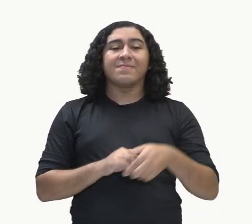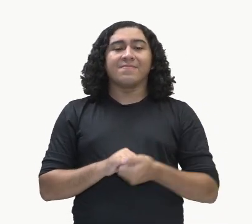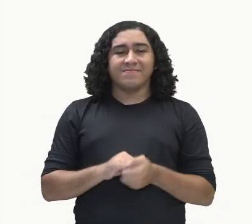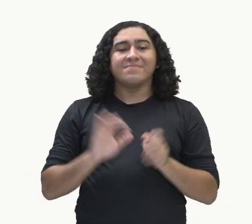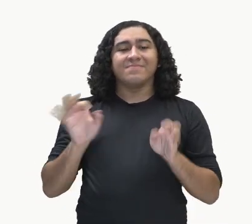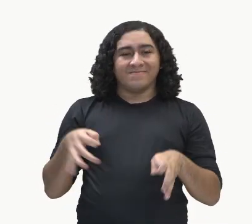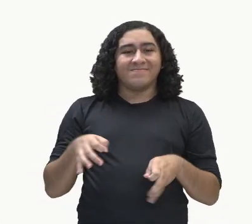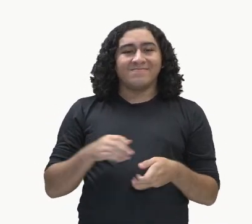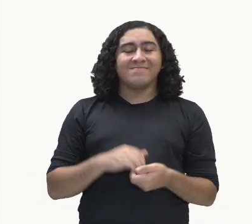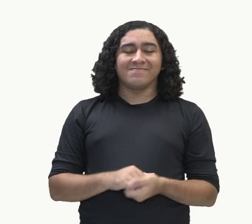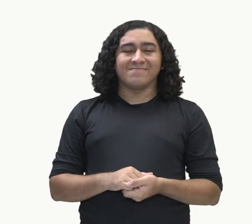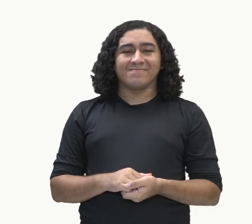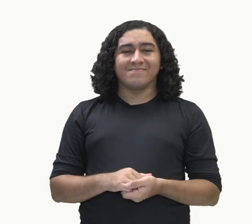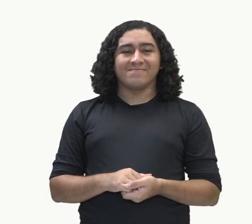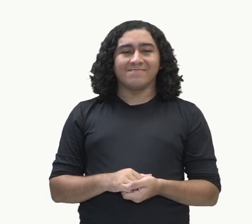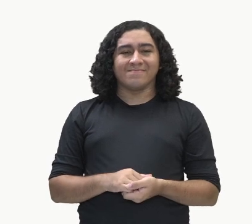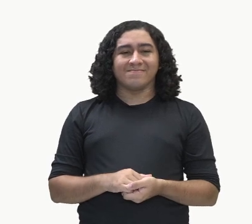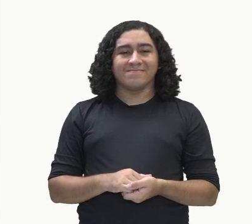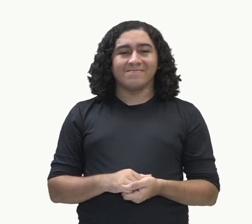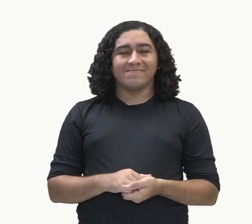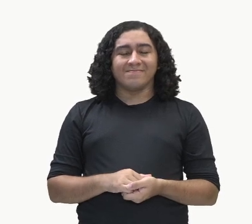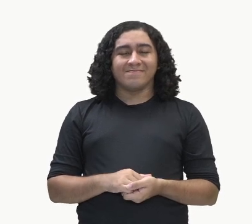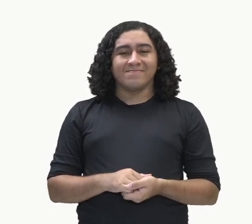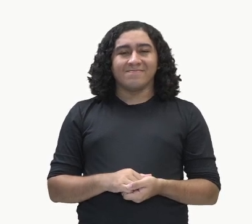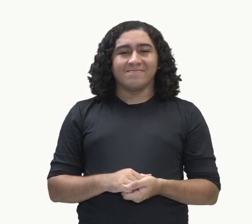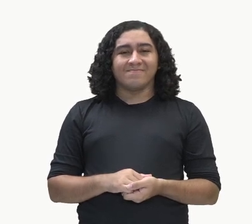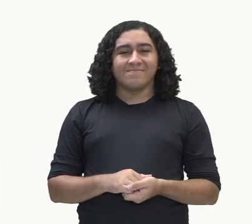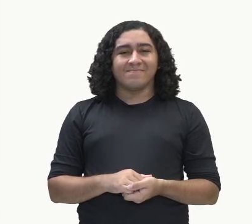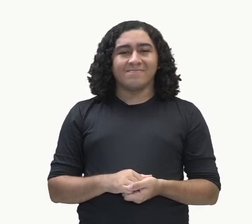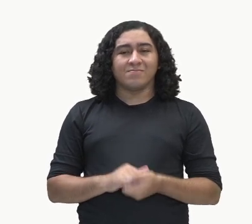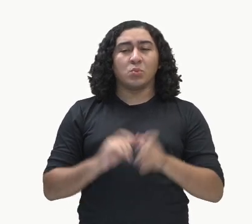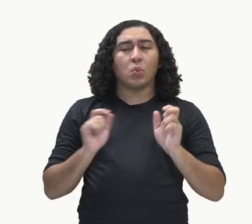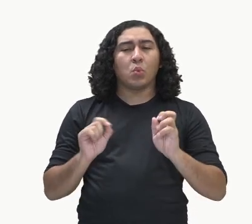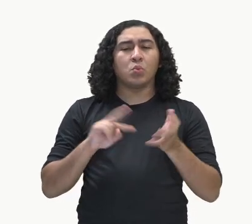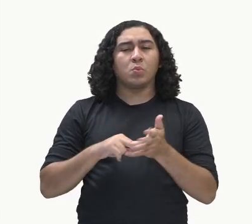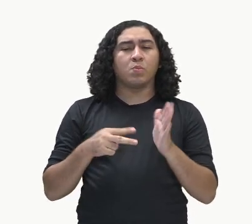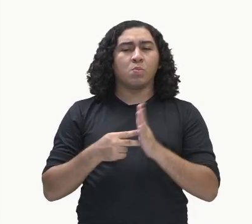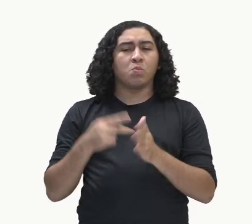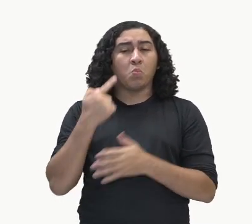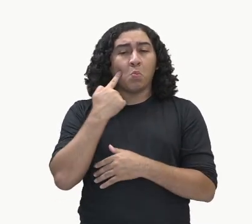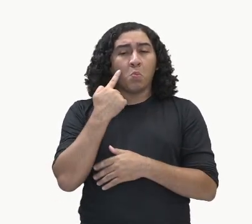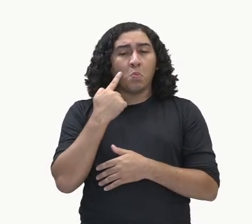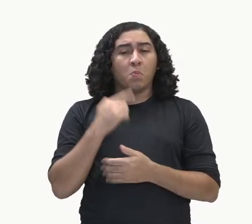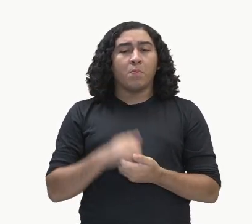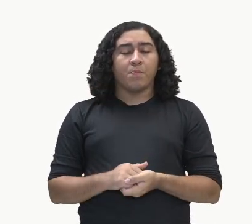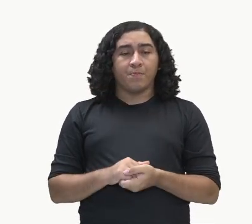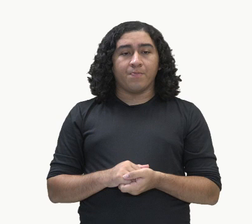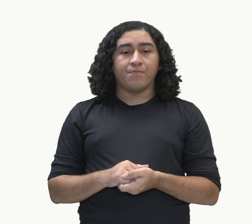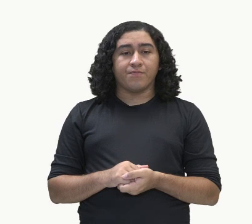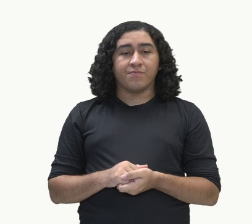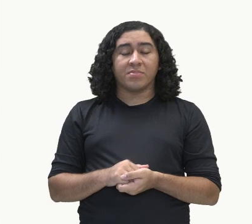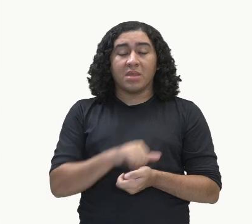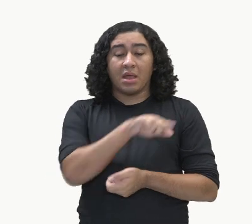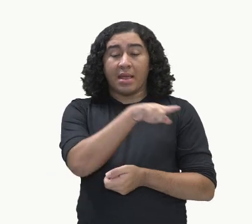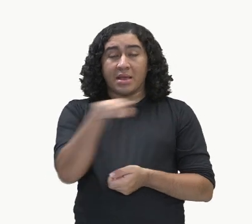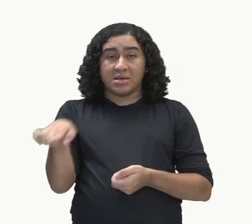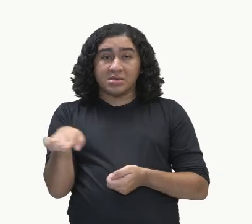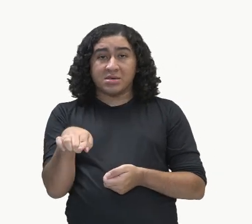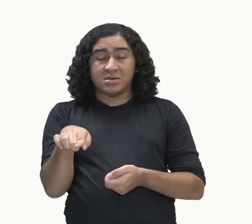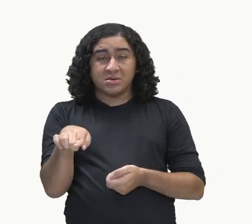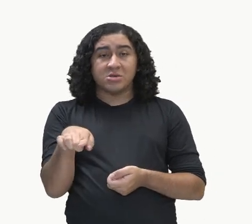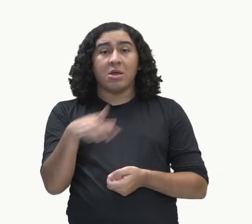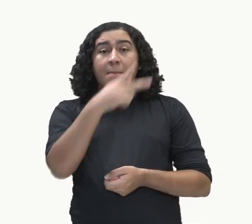right? Estes, estas. O que ele está dizendo aí? Estes ou estas pessoas, que é a palavra